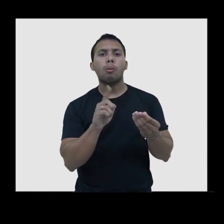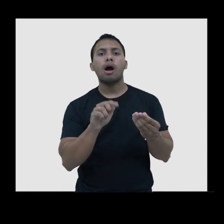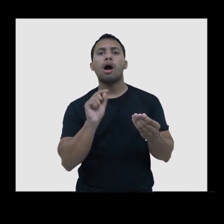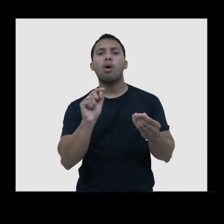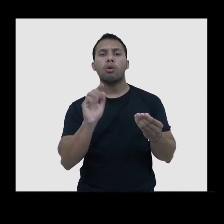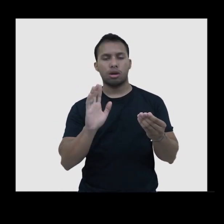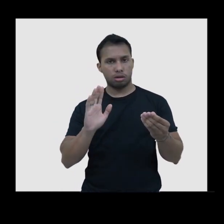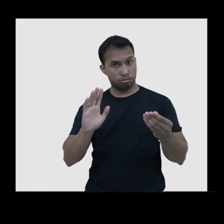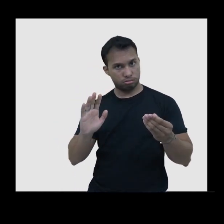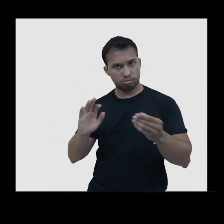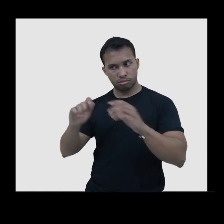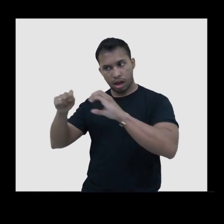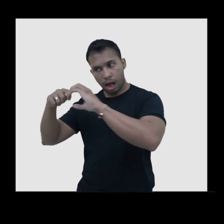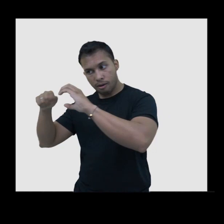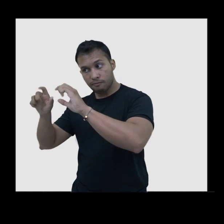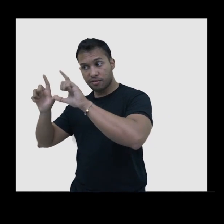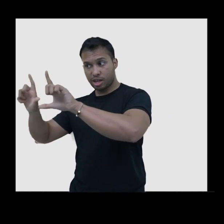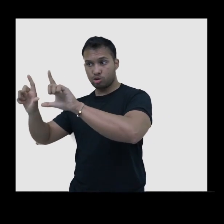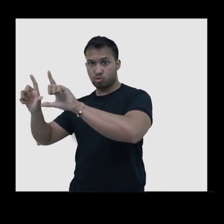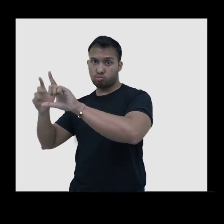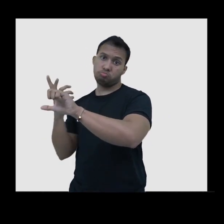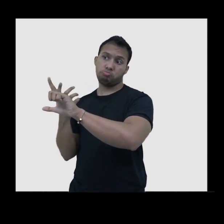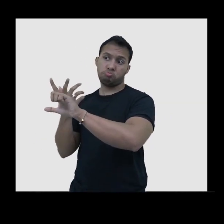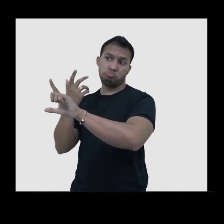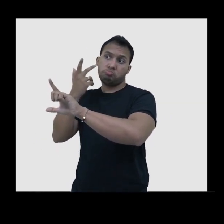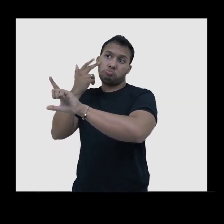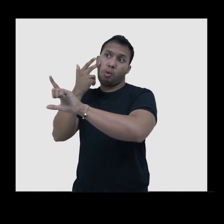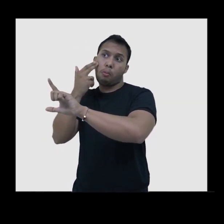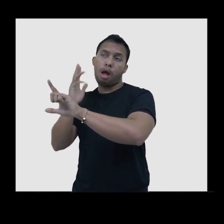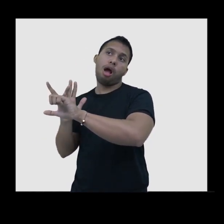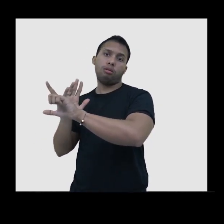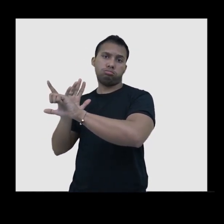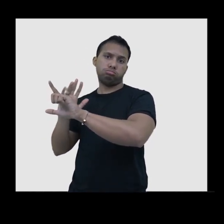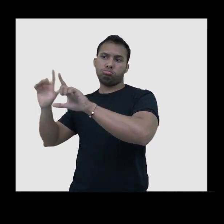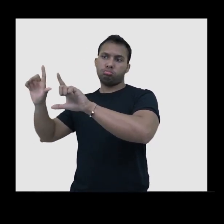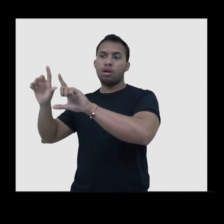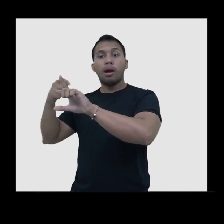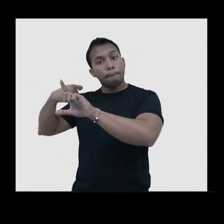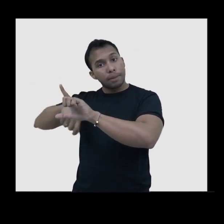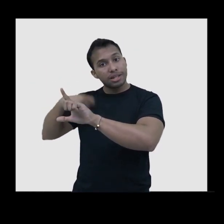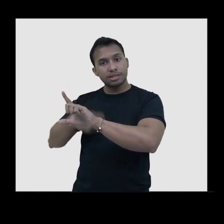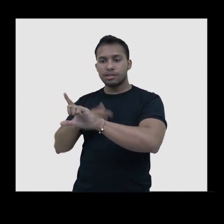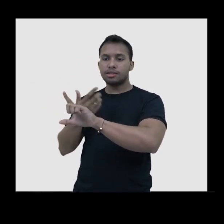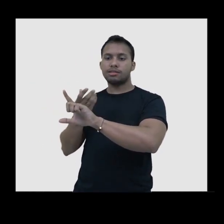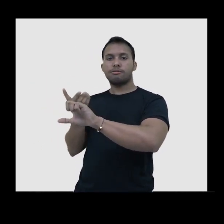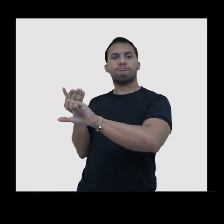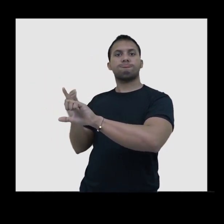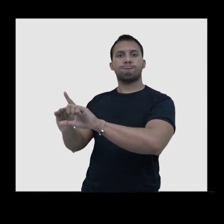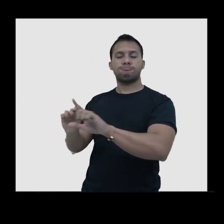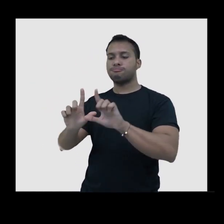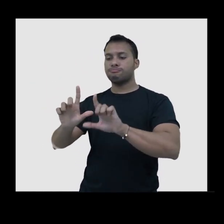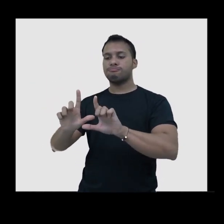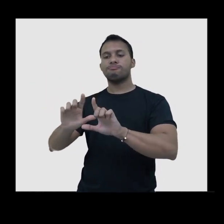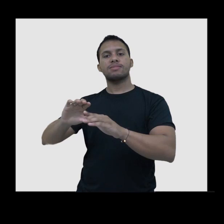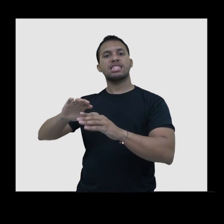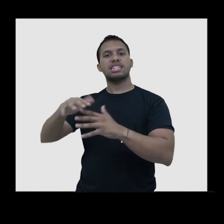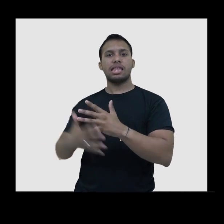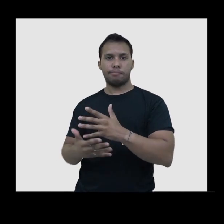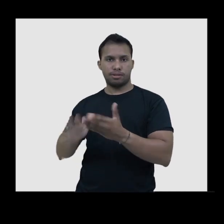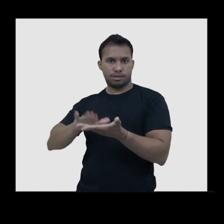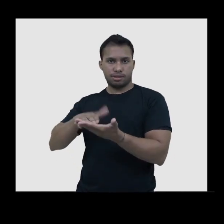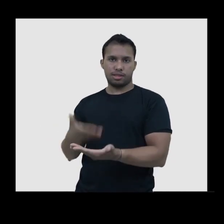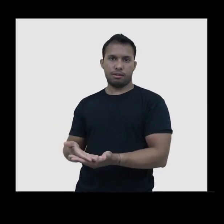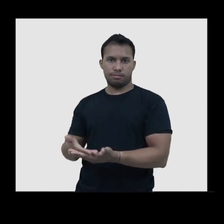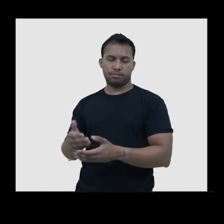libras a um vídeo base. Essa vai ser a nossa atividade. Supondo aqui que a gente é o editor de um determinado setor, né? E